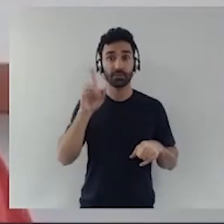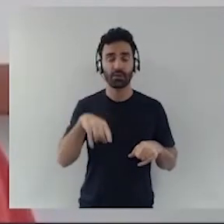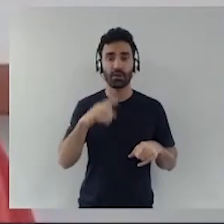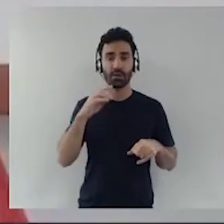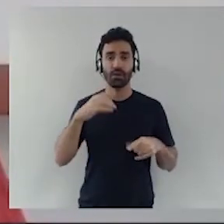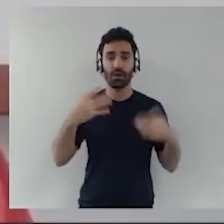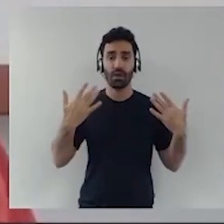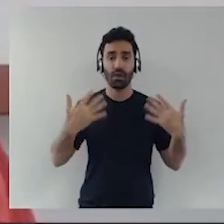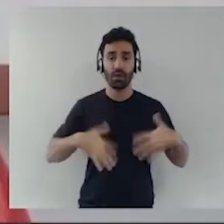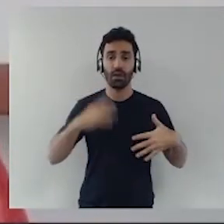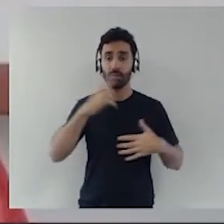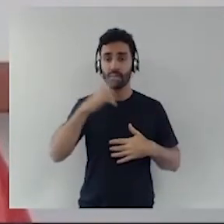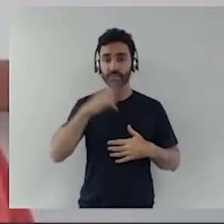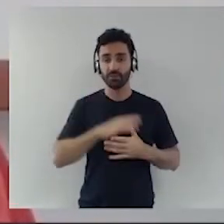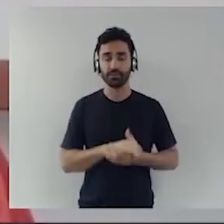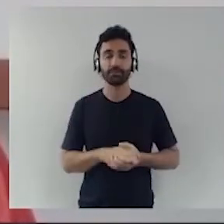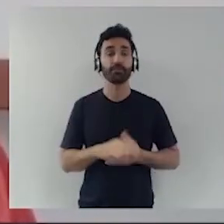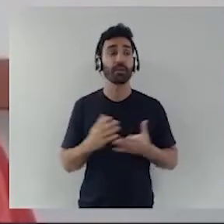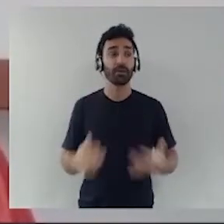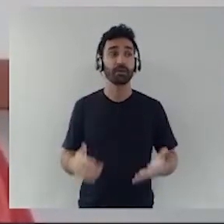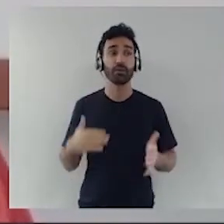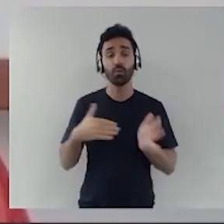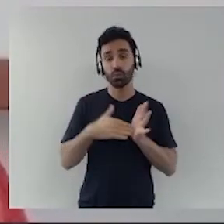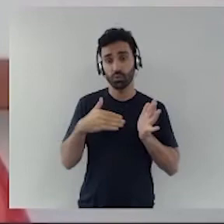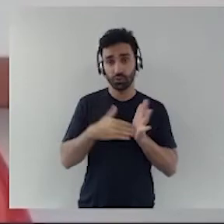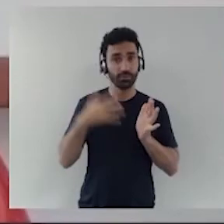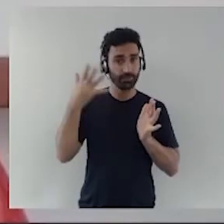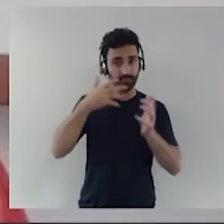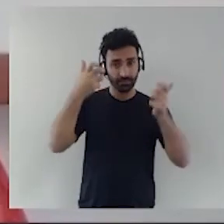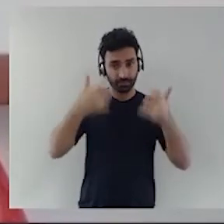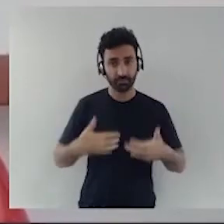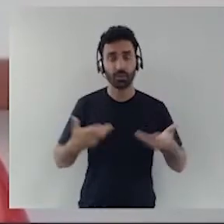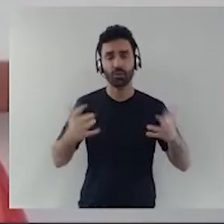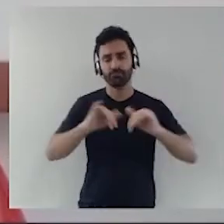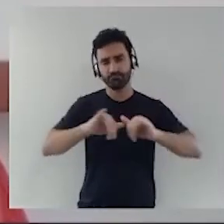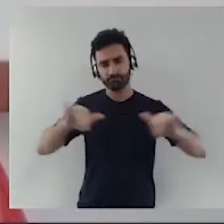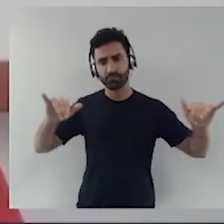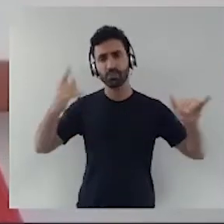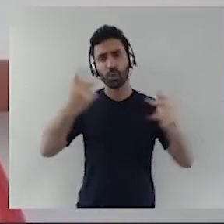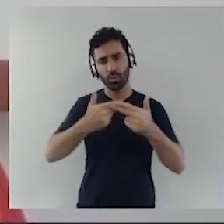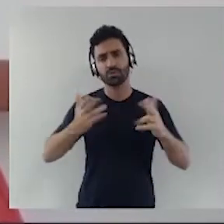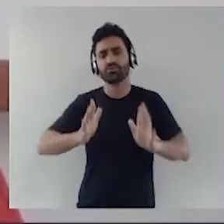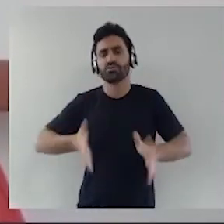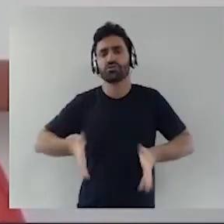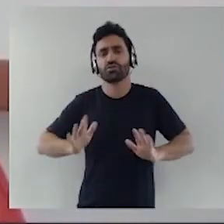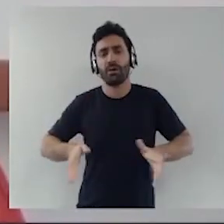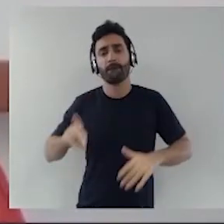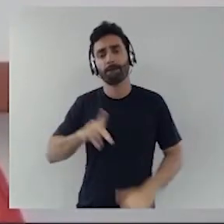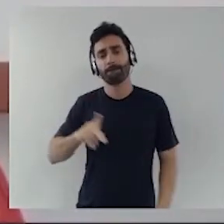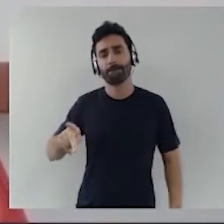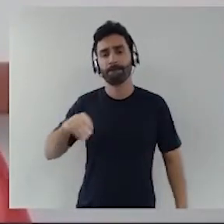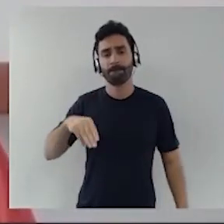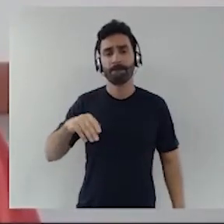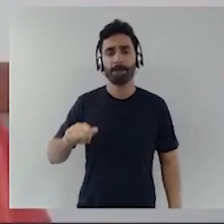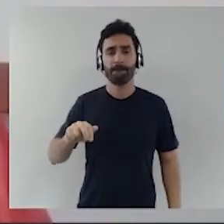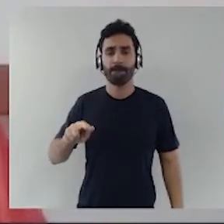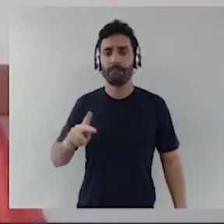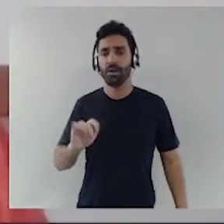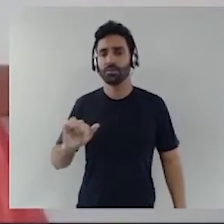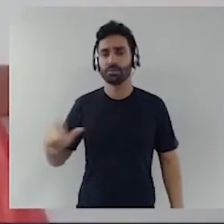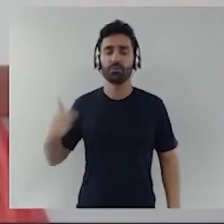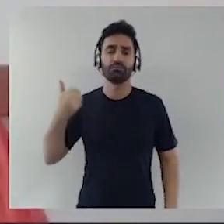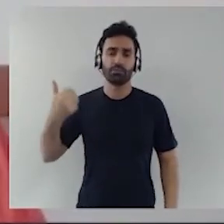mencionei para finalizar eu apenas gostaria aqui de reafirmar um e foi trazido pelo professor marçal